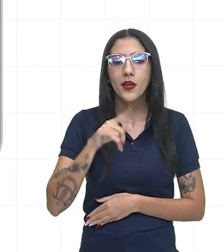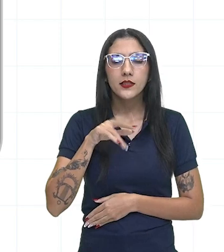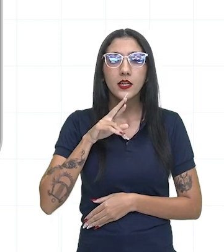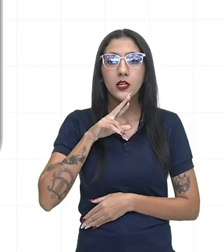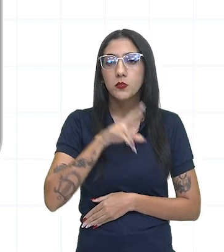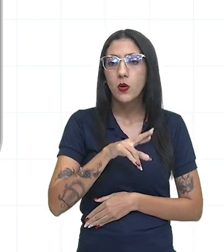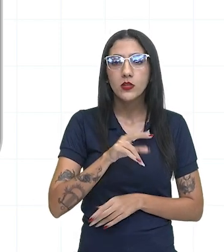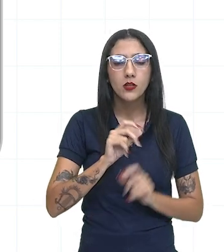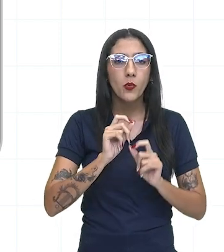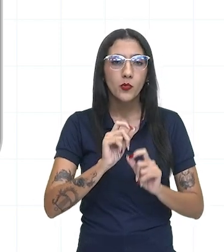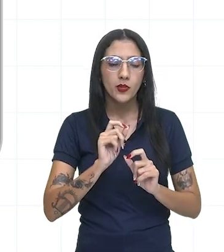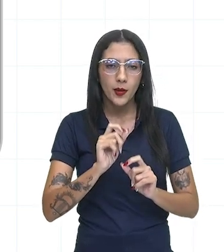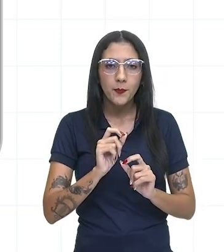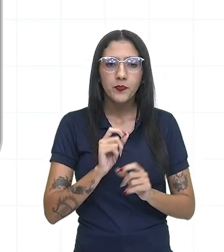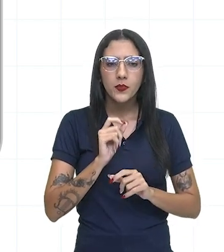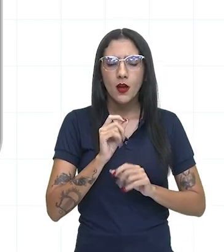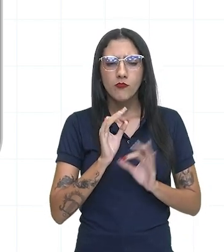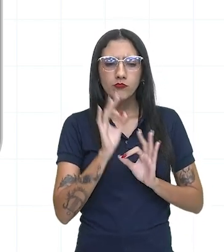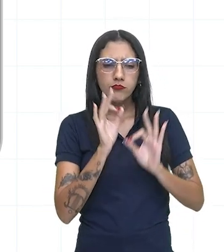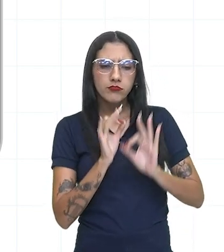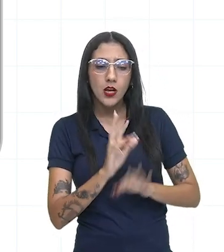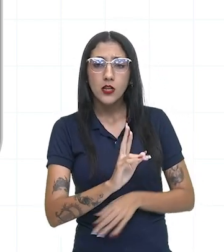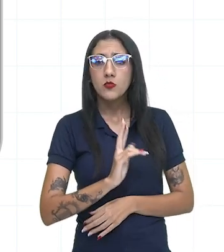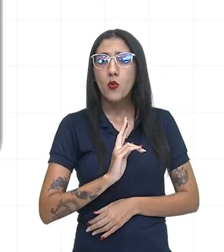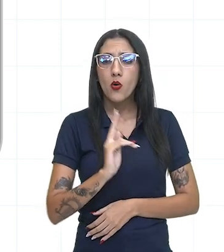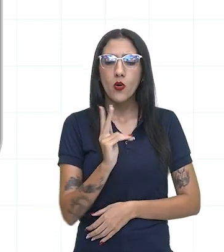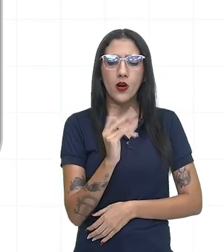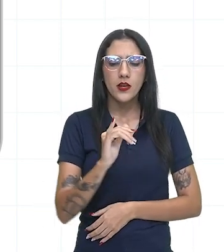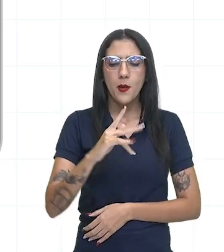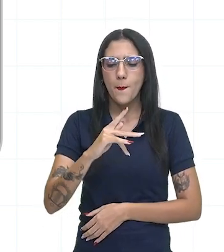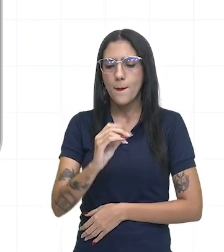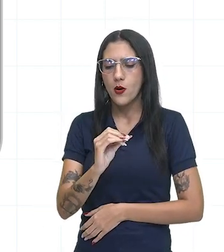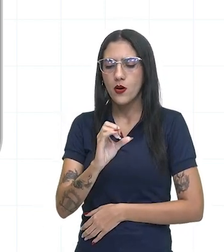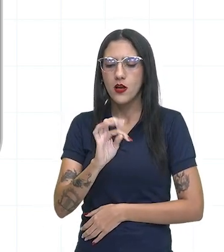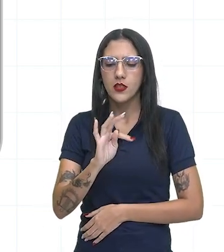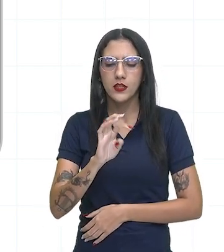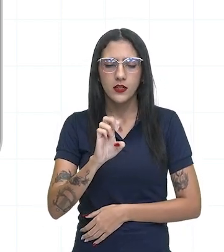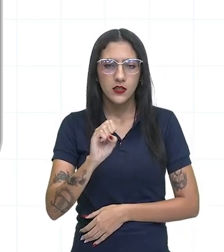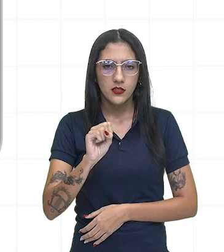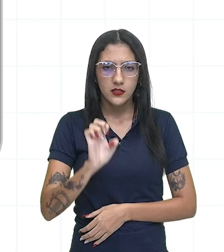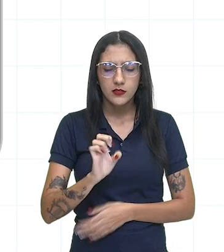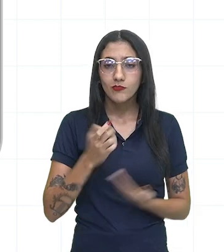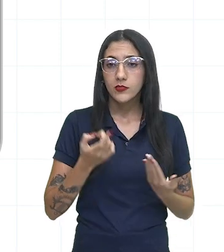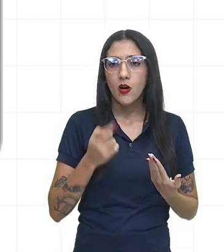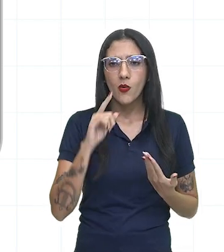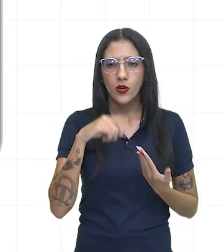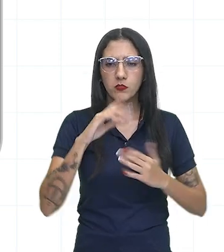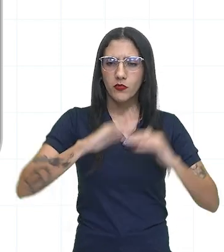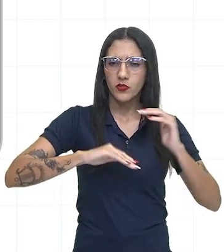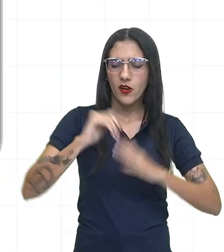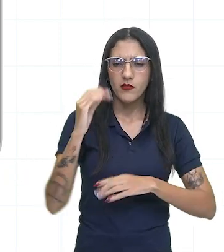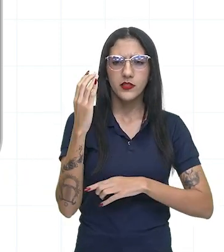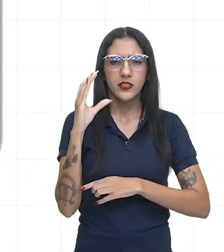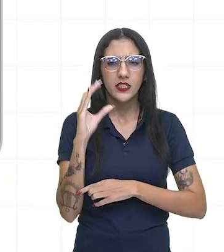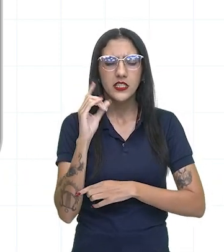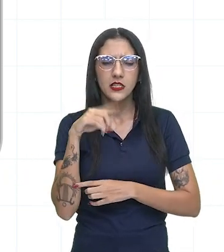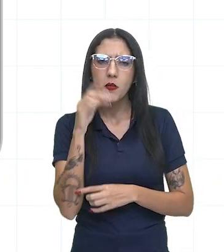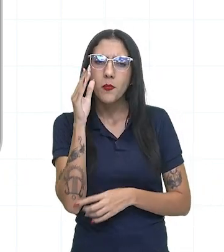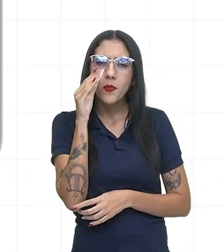que são a formulação de hipóteses. Os cientistas curiosos, eles